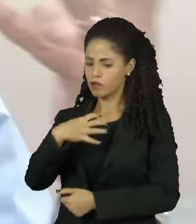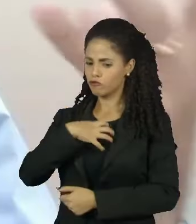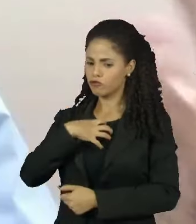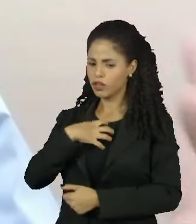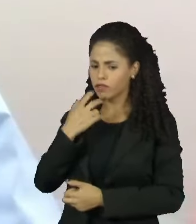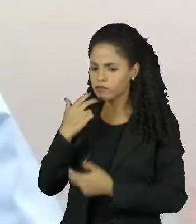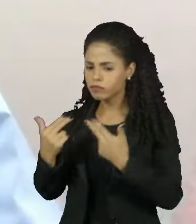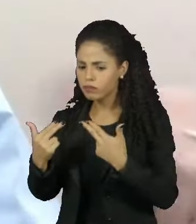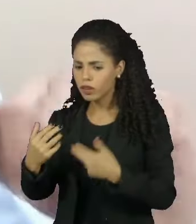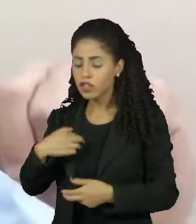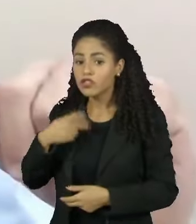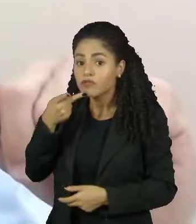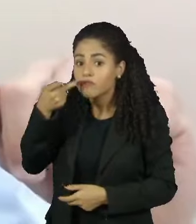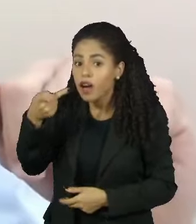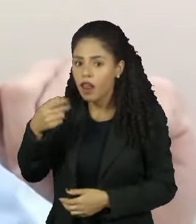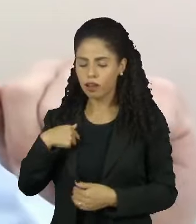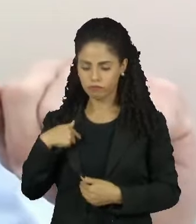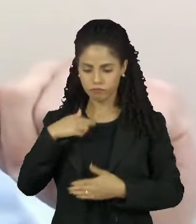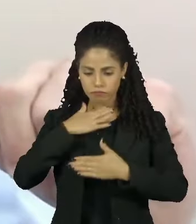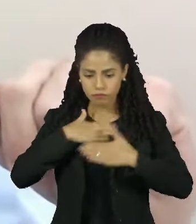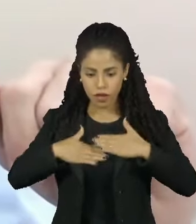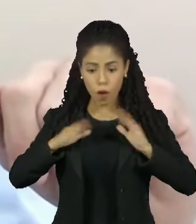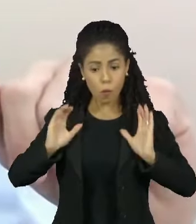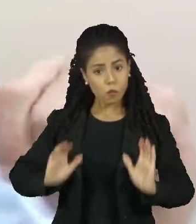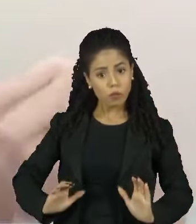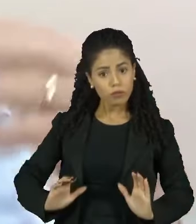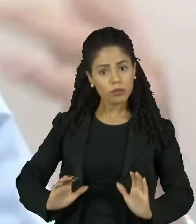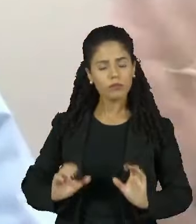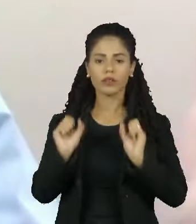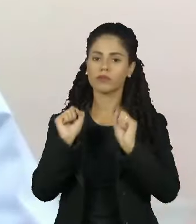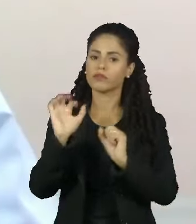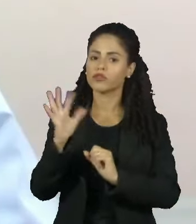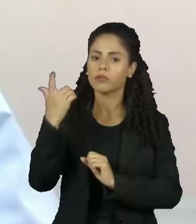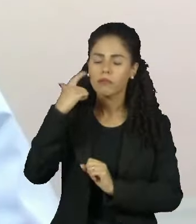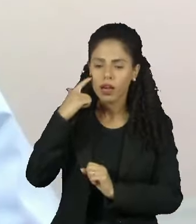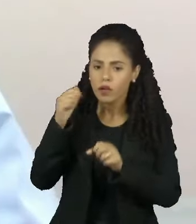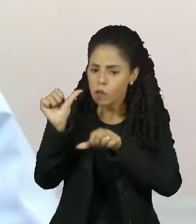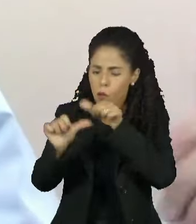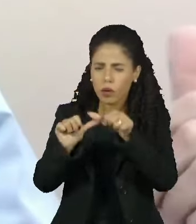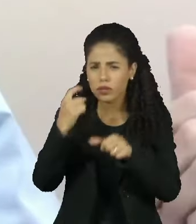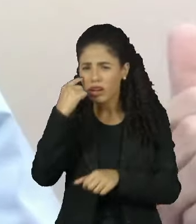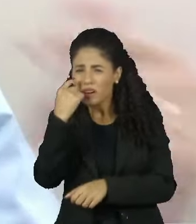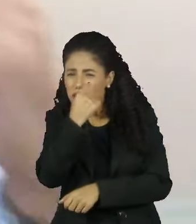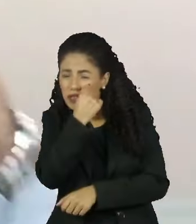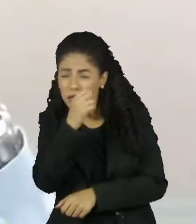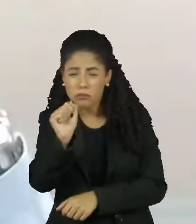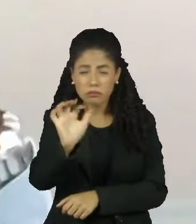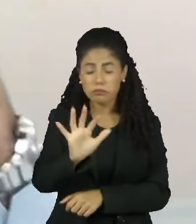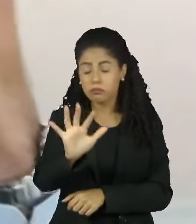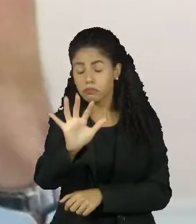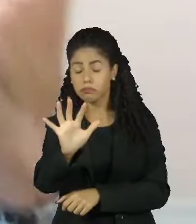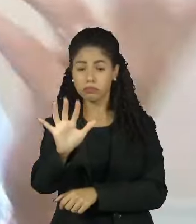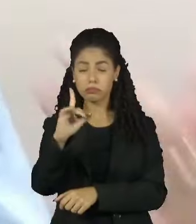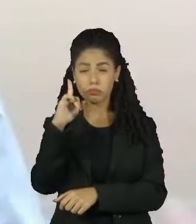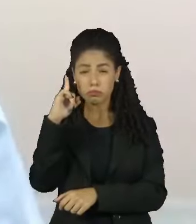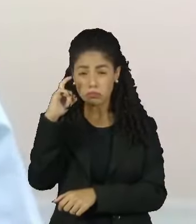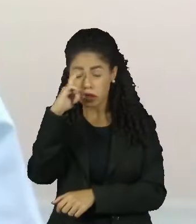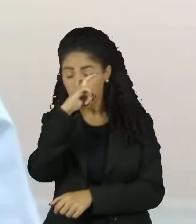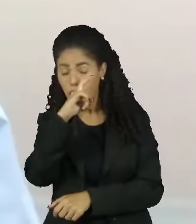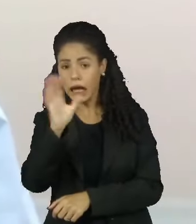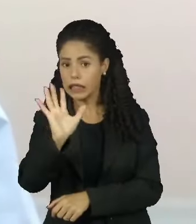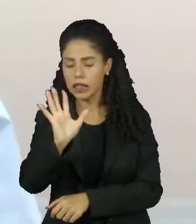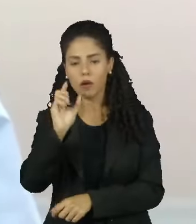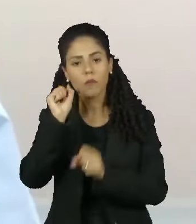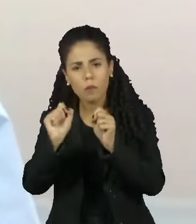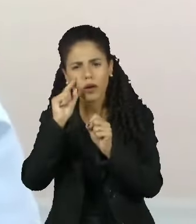de comportamento e também com alterações visuais. Isso não quer dizer dificuldade em